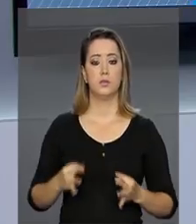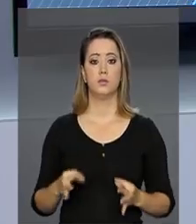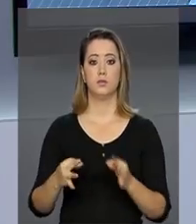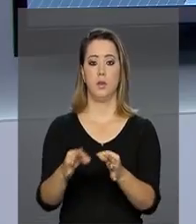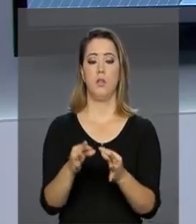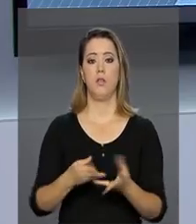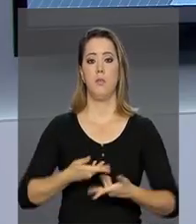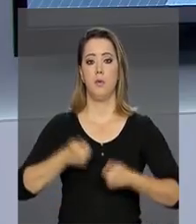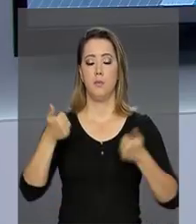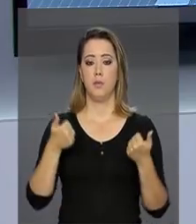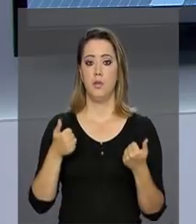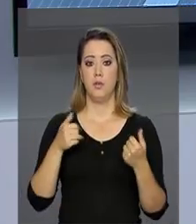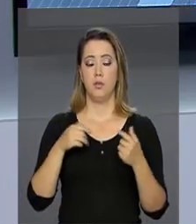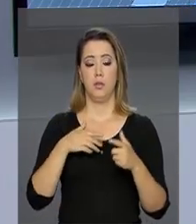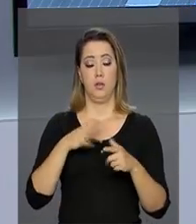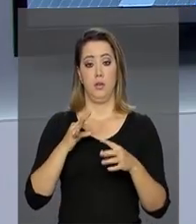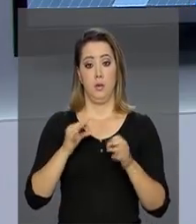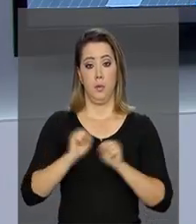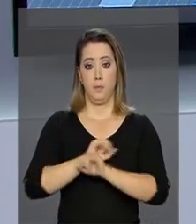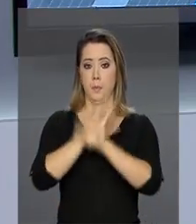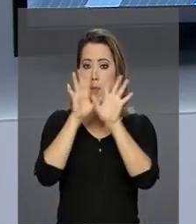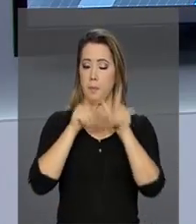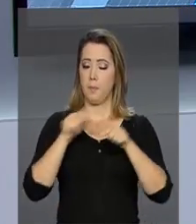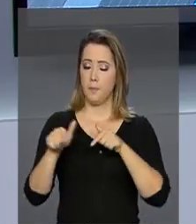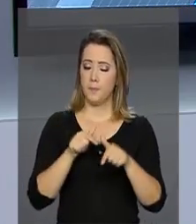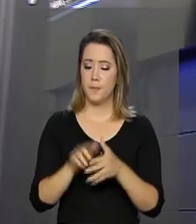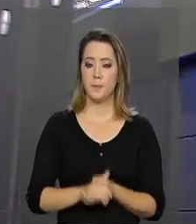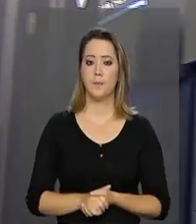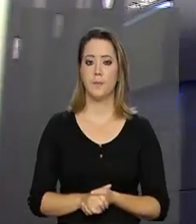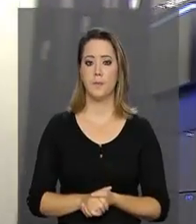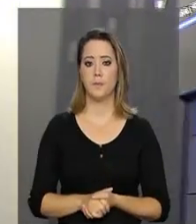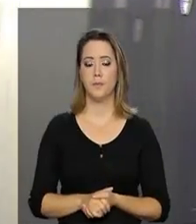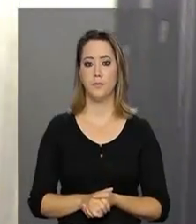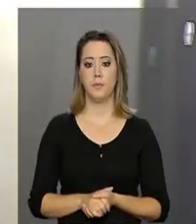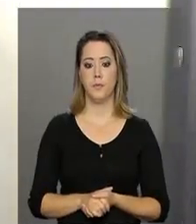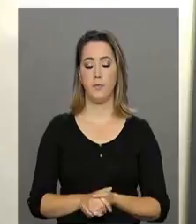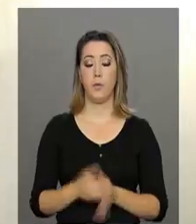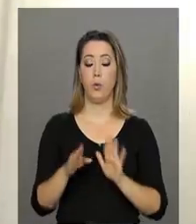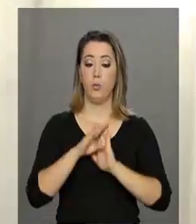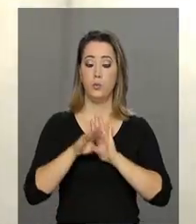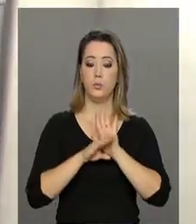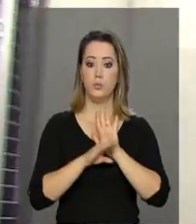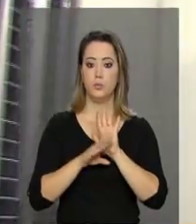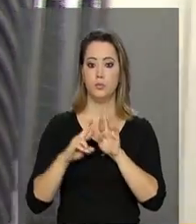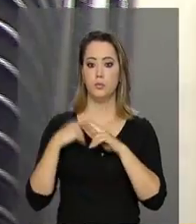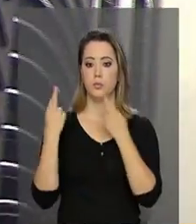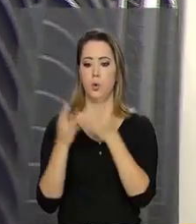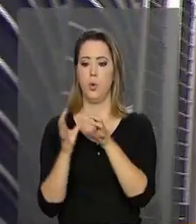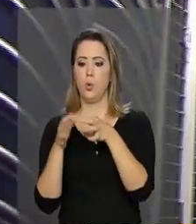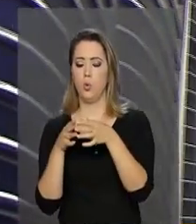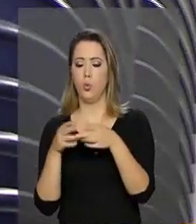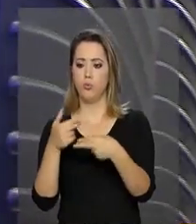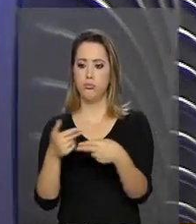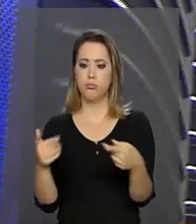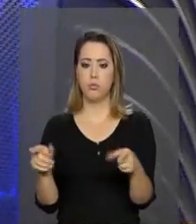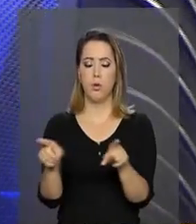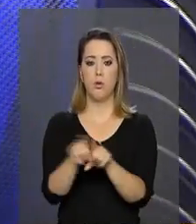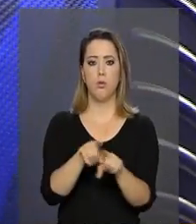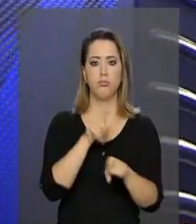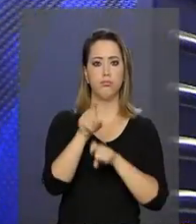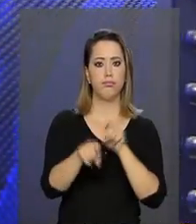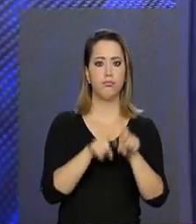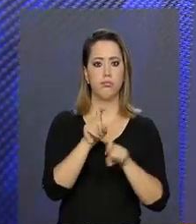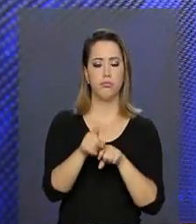para levar mais transparência ao mercado de trabalho um projeto reúne máquinas e equipamentos